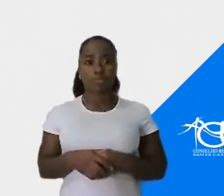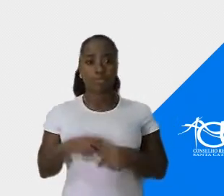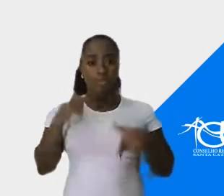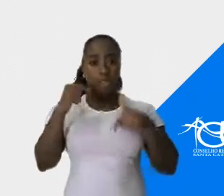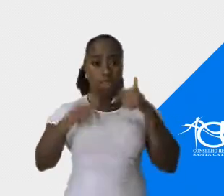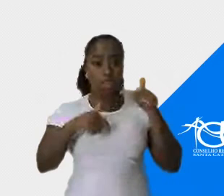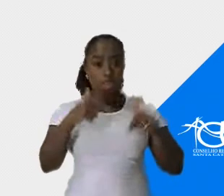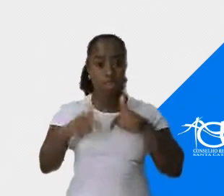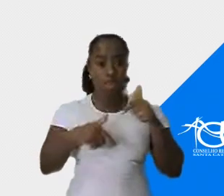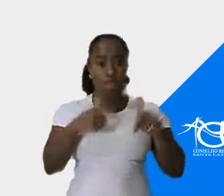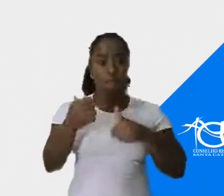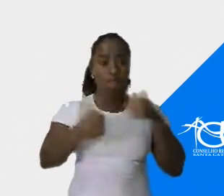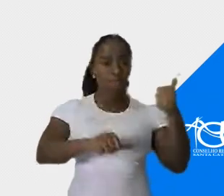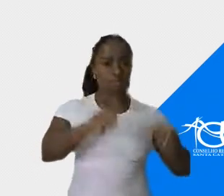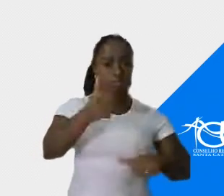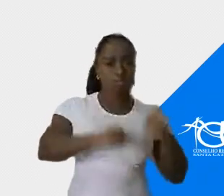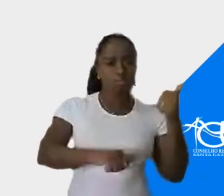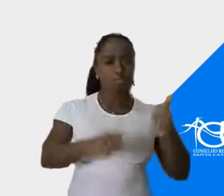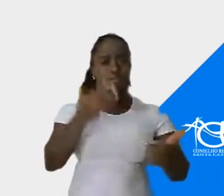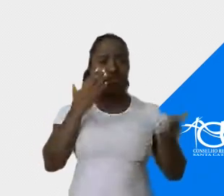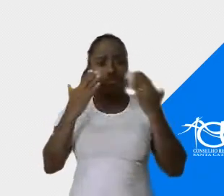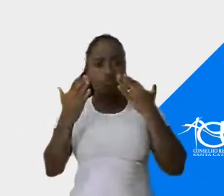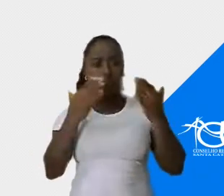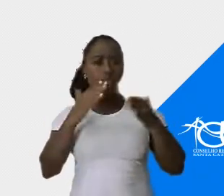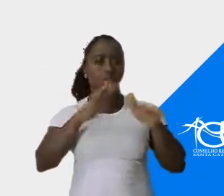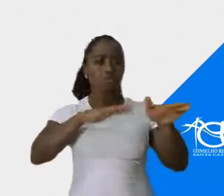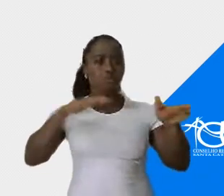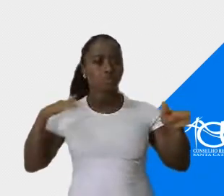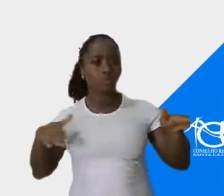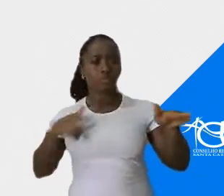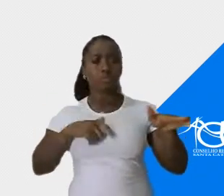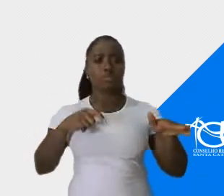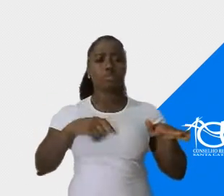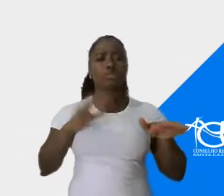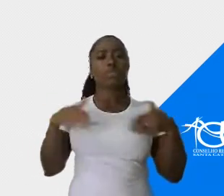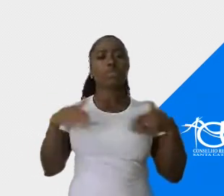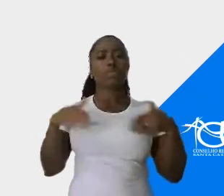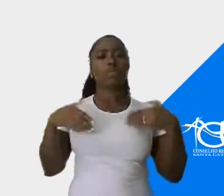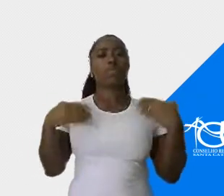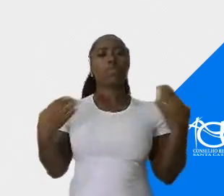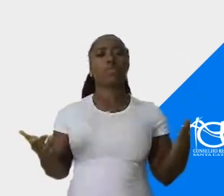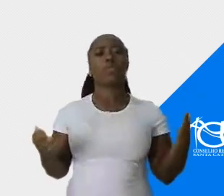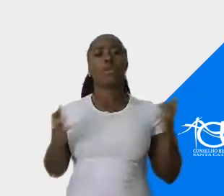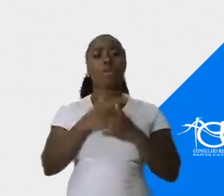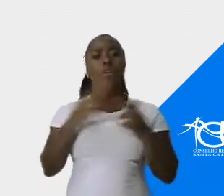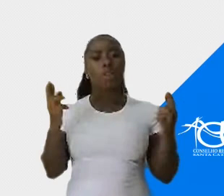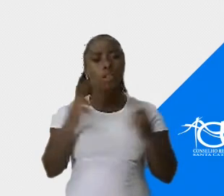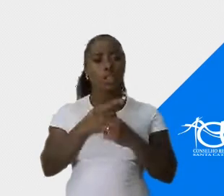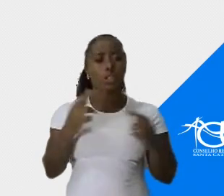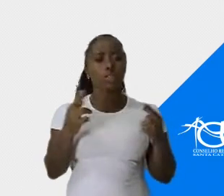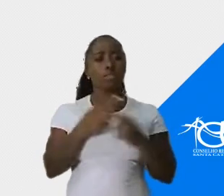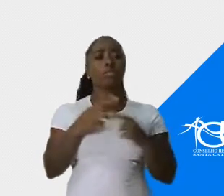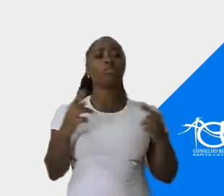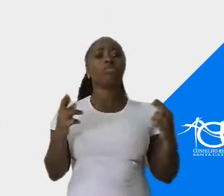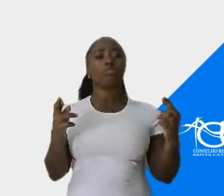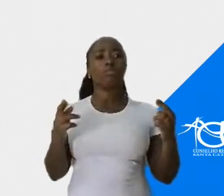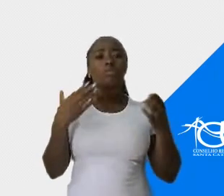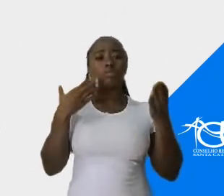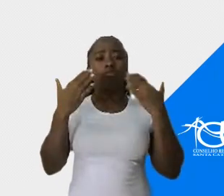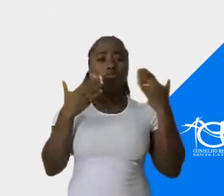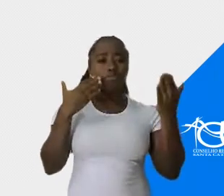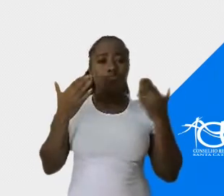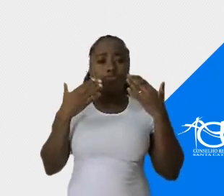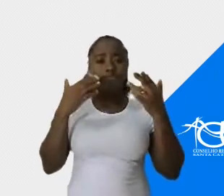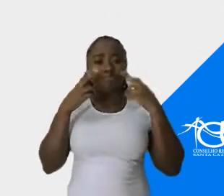clareza desta relação, compreender uma relação. Qual é a relação? Todo psicólogo que trabalha olhando para um sistema psicológico relacionado ao trânsito